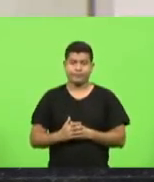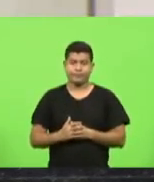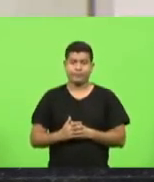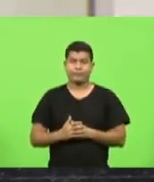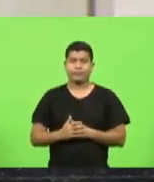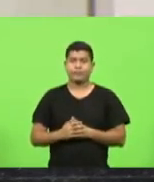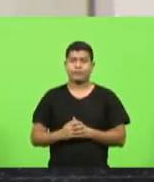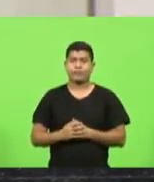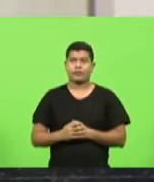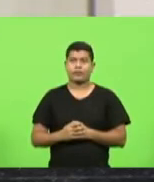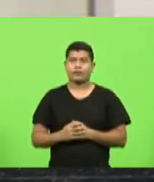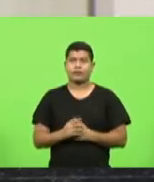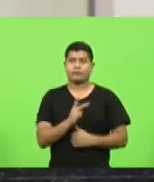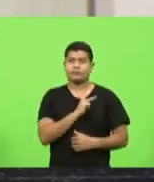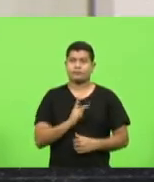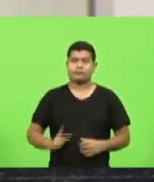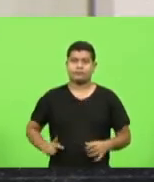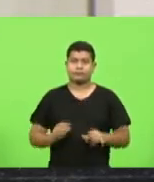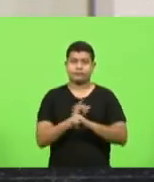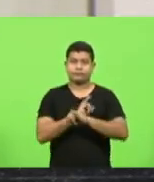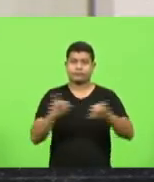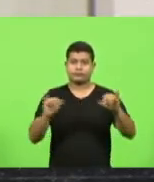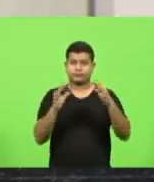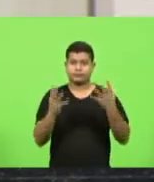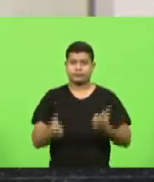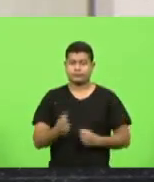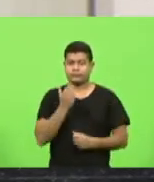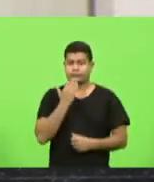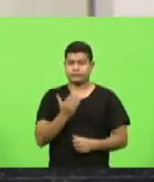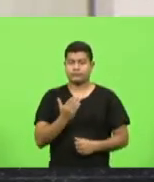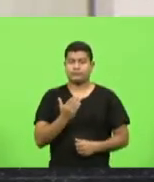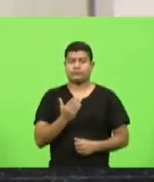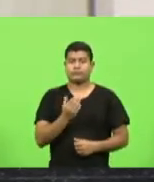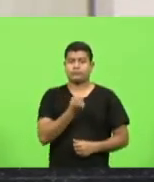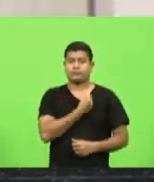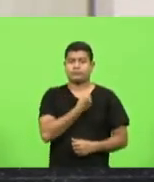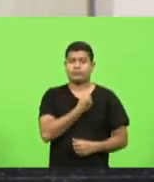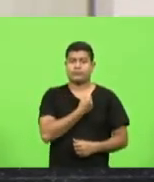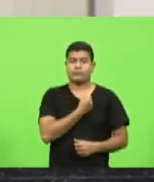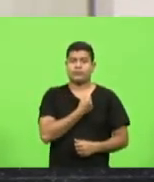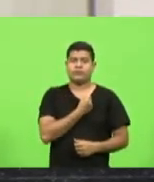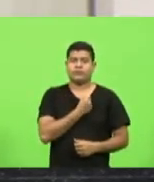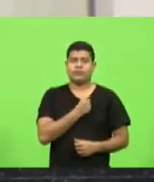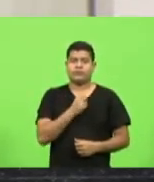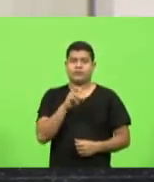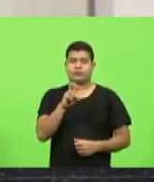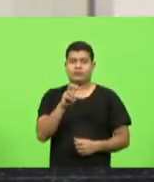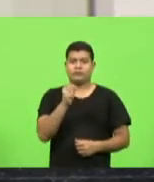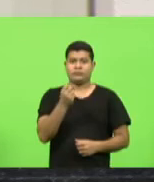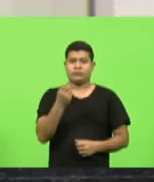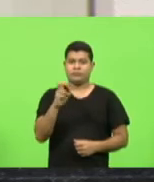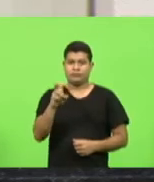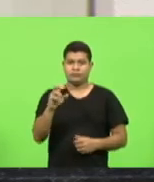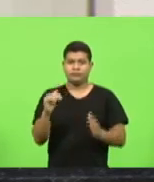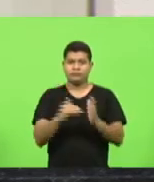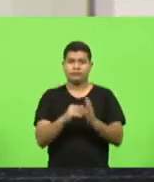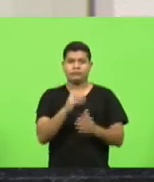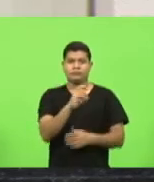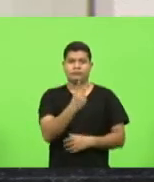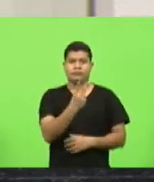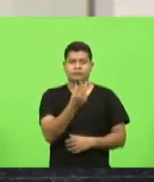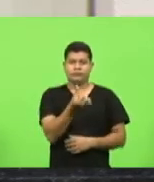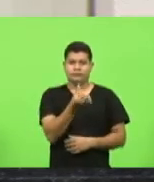essa presidência comunica que defere os seguintes requerimentos requerimento número 585 a 602 e